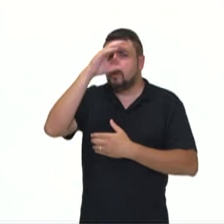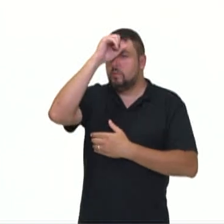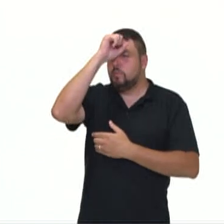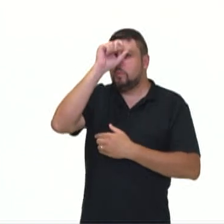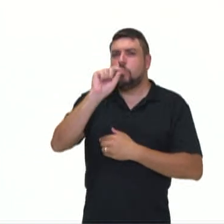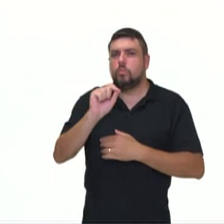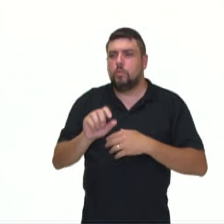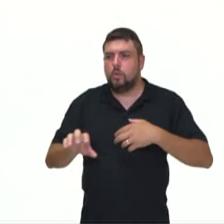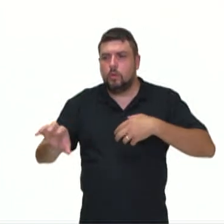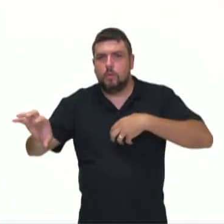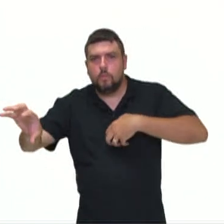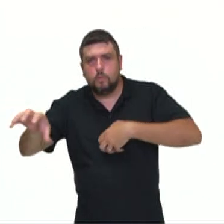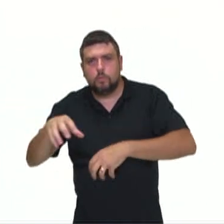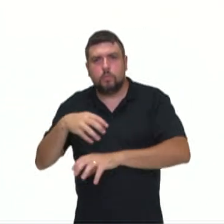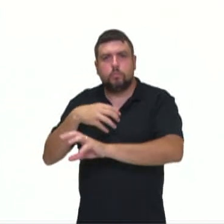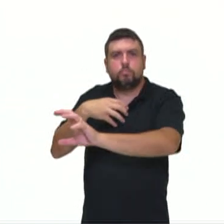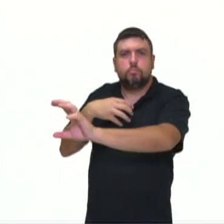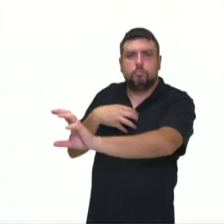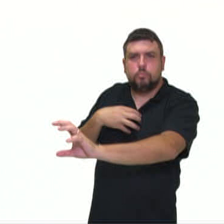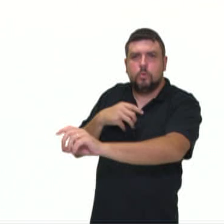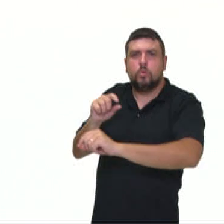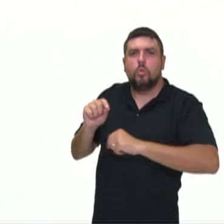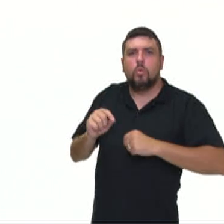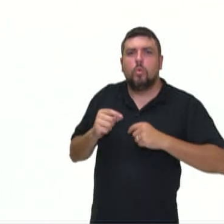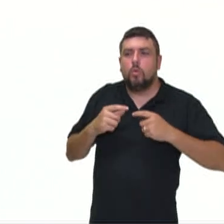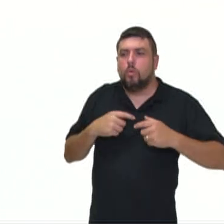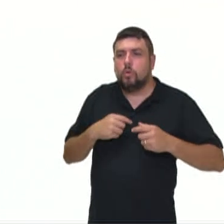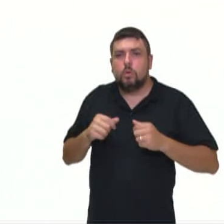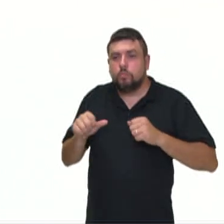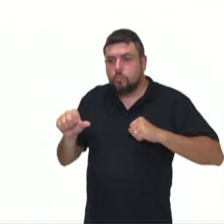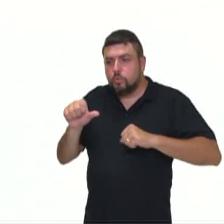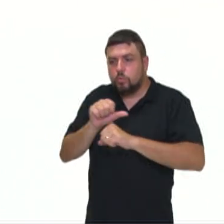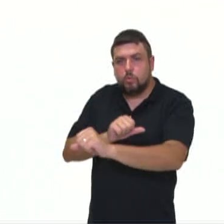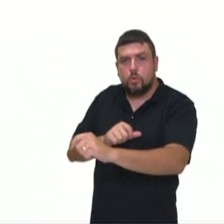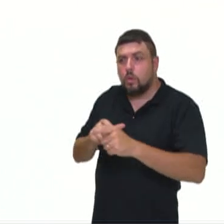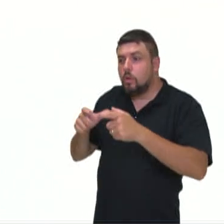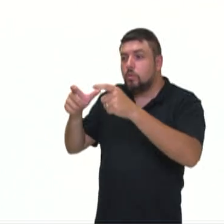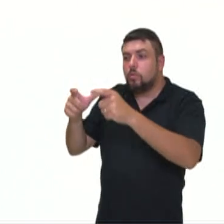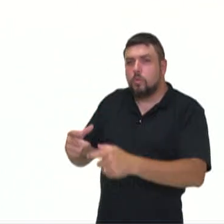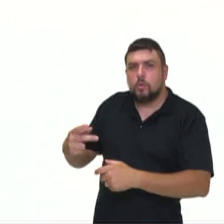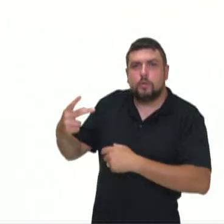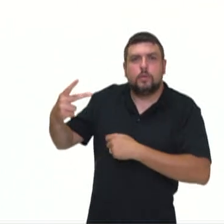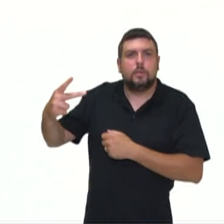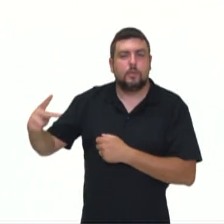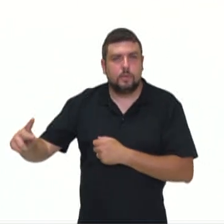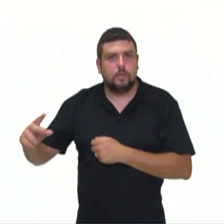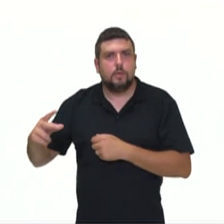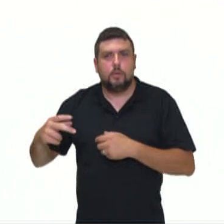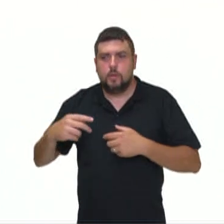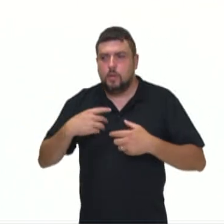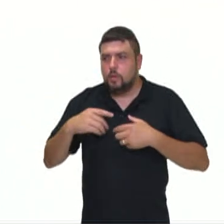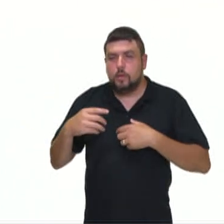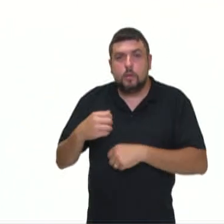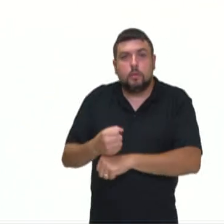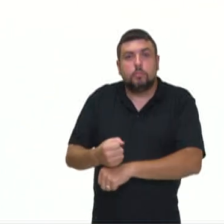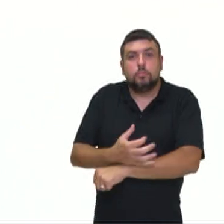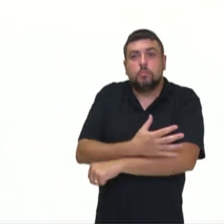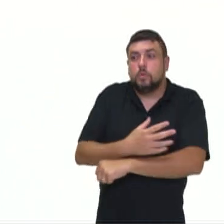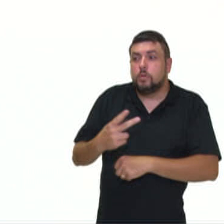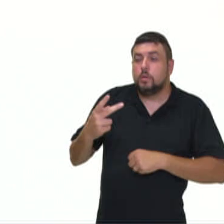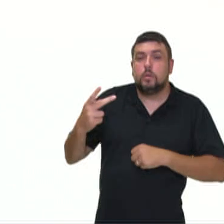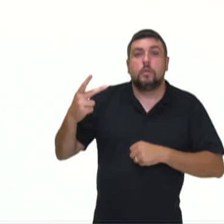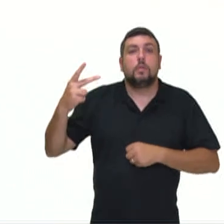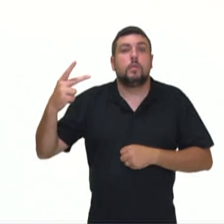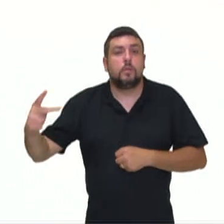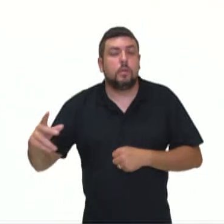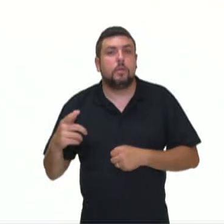é colocar-se no lugar do outro, é a capacidade de sentir e compartilhar de emoções de outras